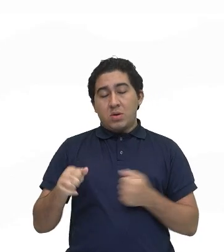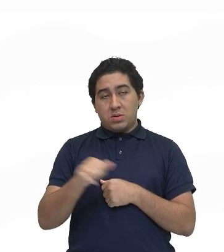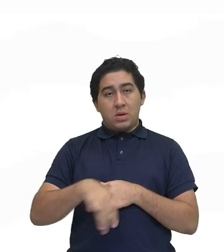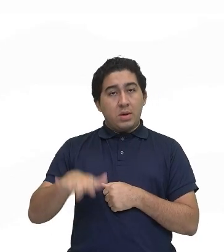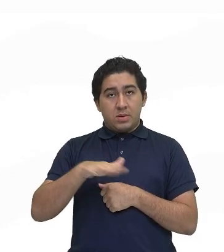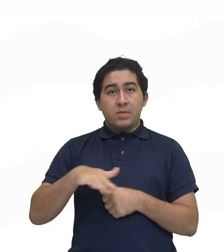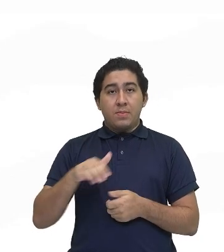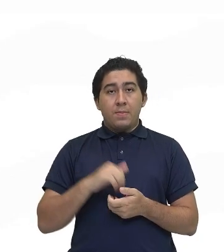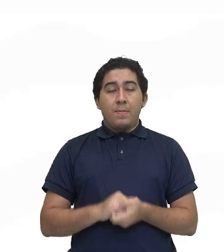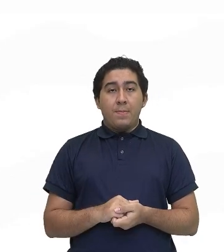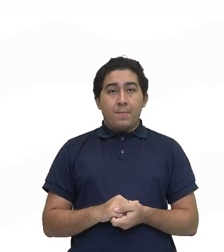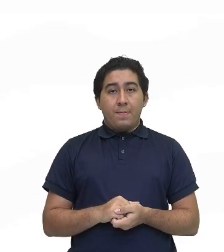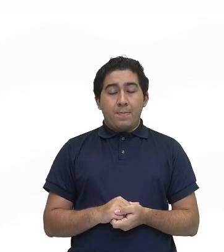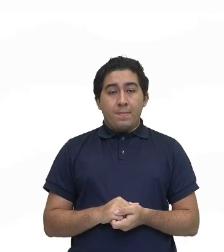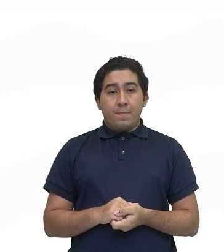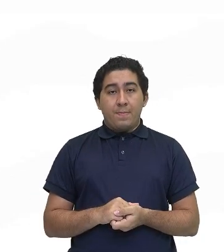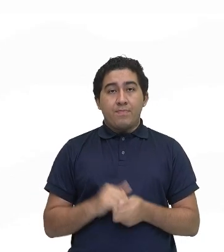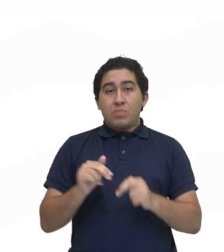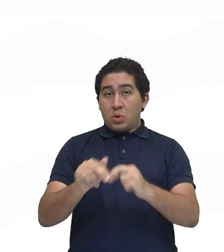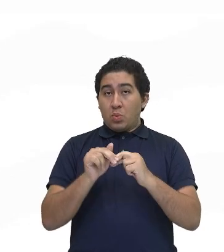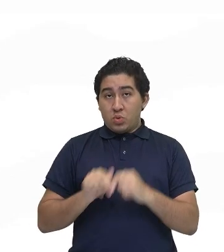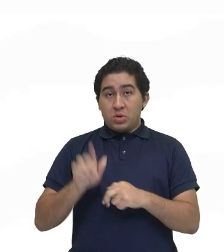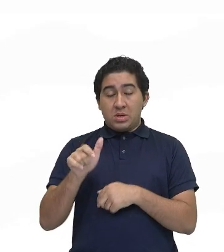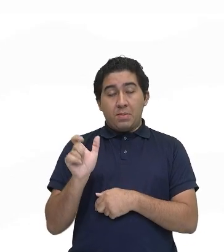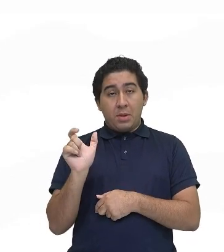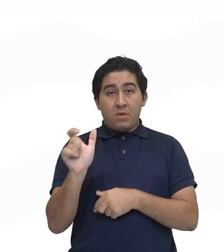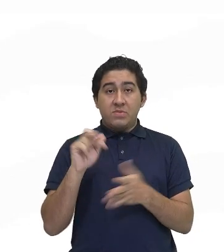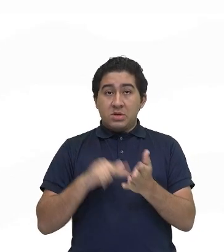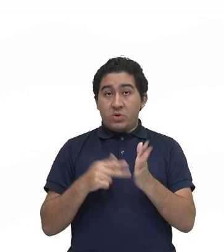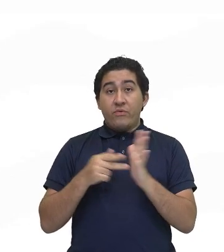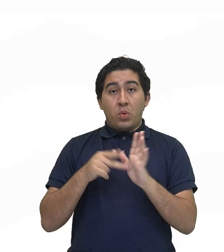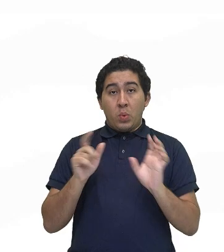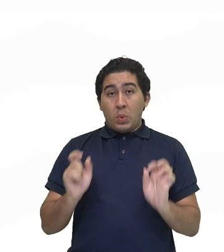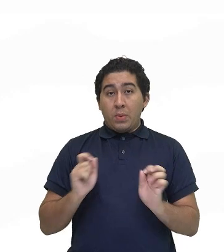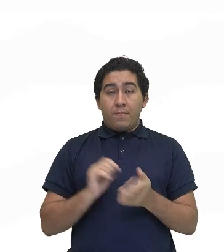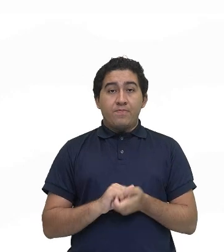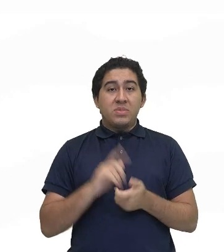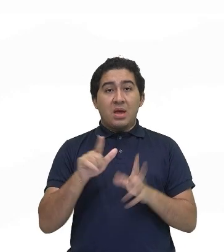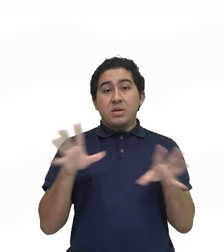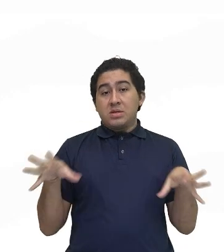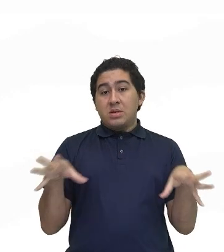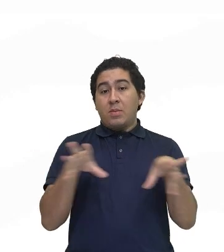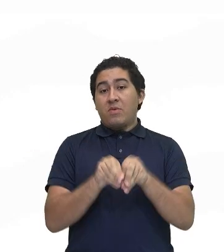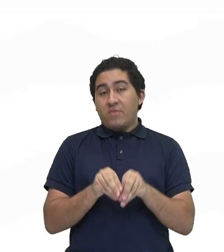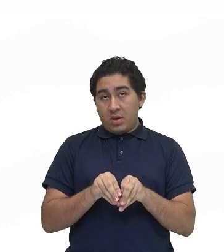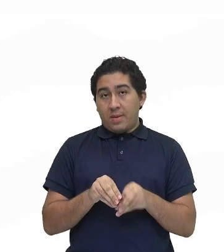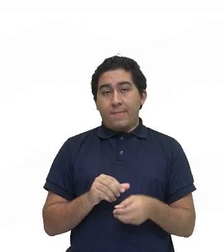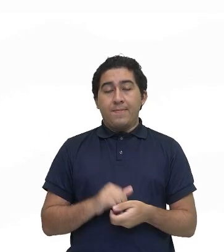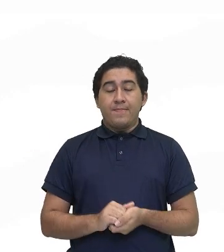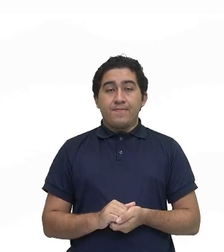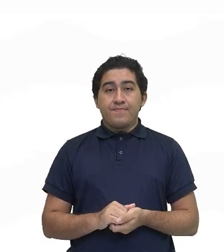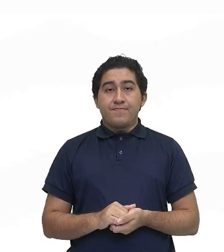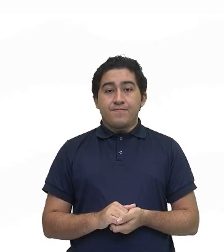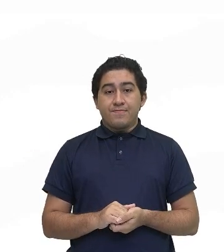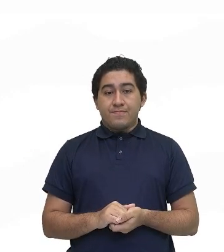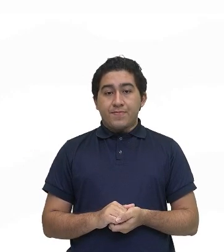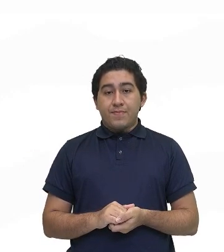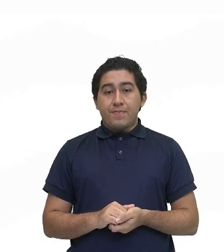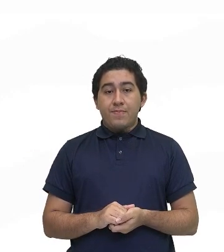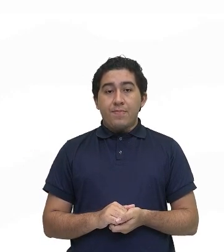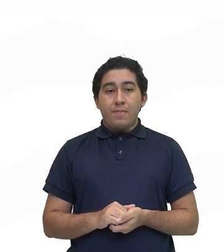enfim. Logo, arredondar significa o quê? Simplificar os cálculos. Aí